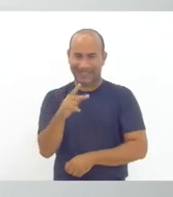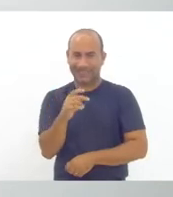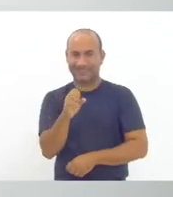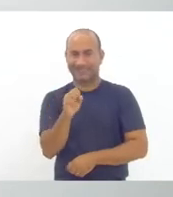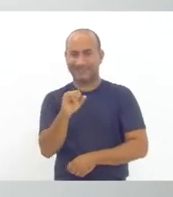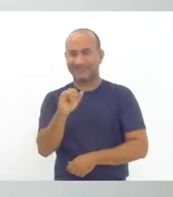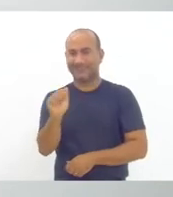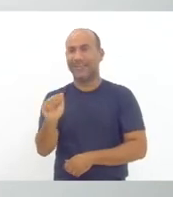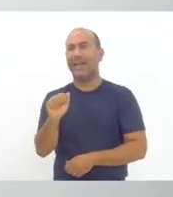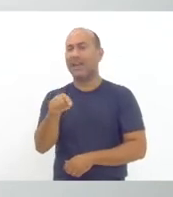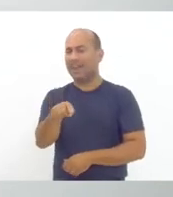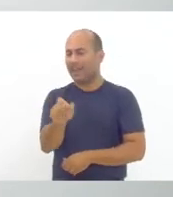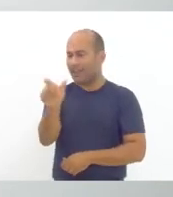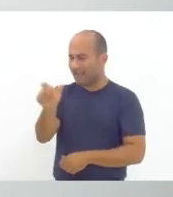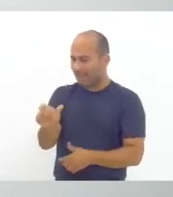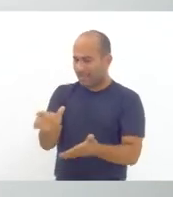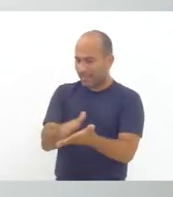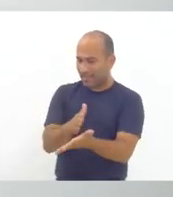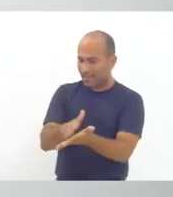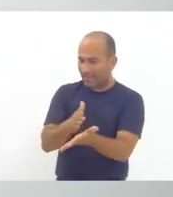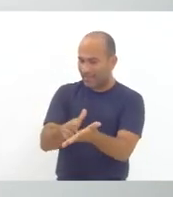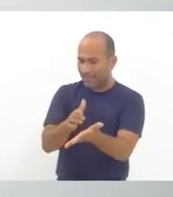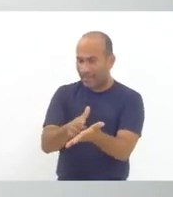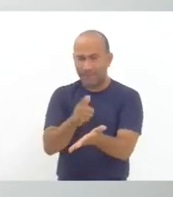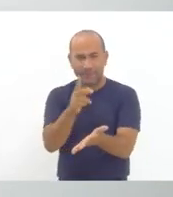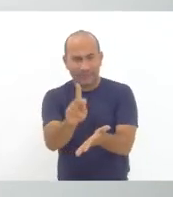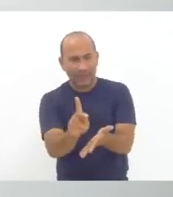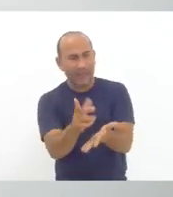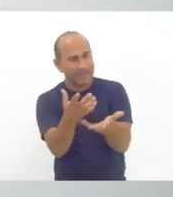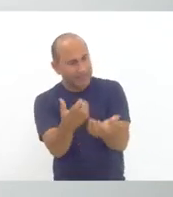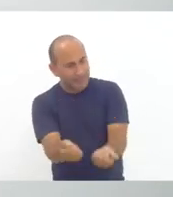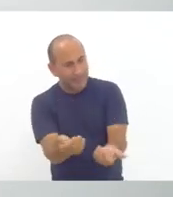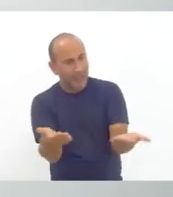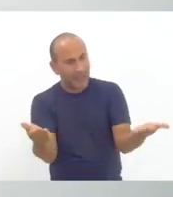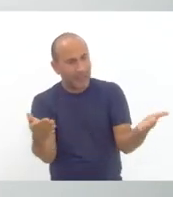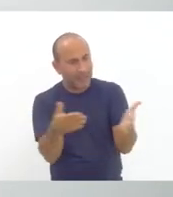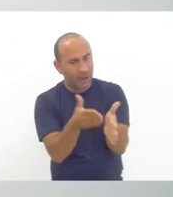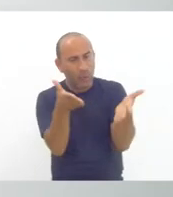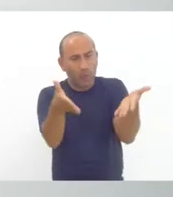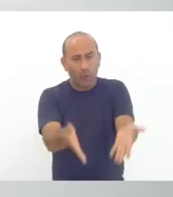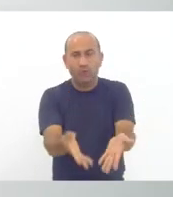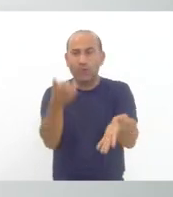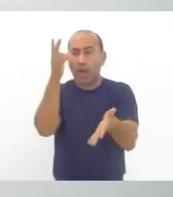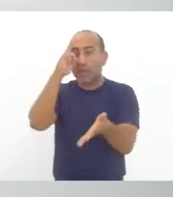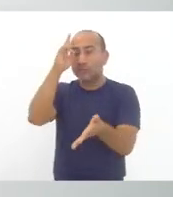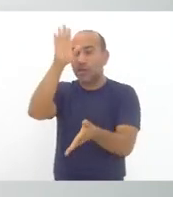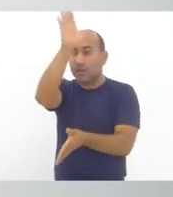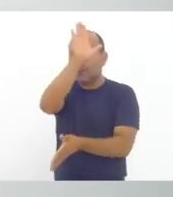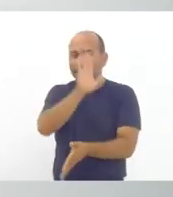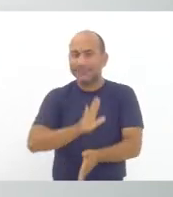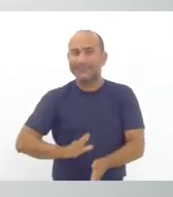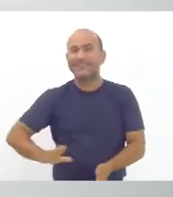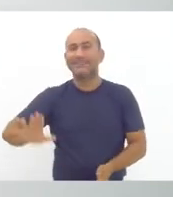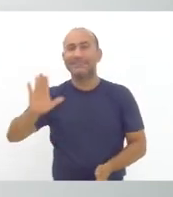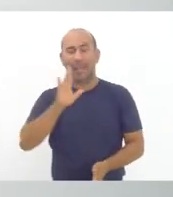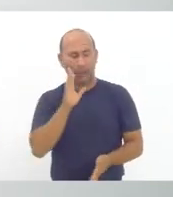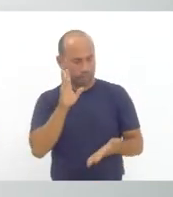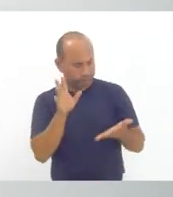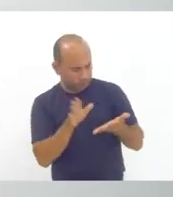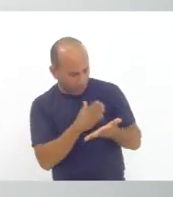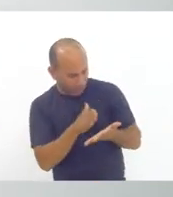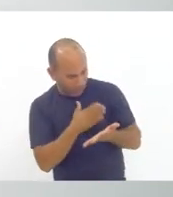o livro dele é adotado por todos os alunos até hoje história do Brasil e era nossa cartilha ali pro vestibular